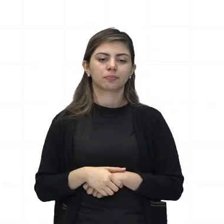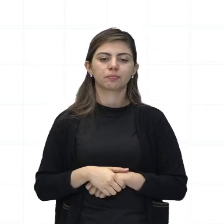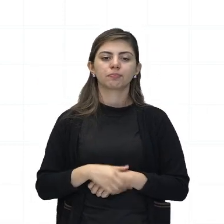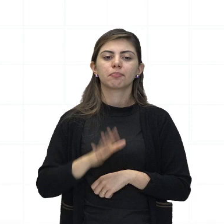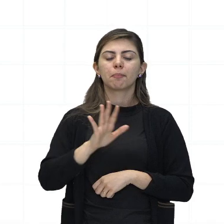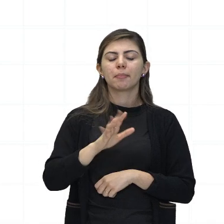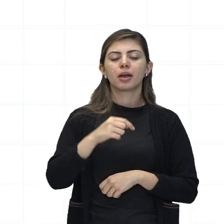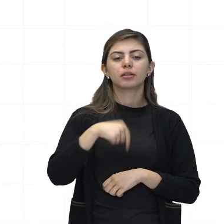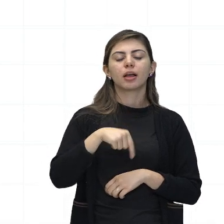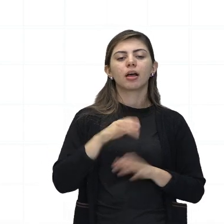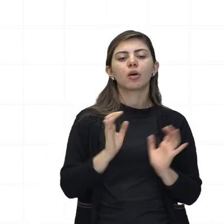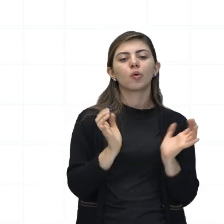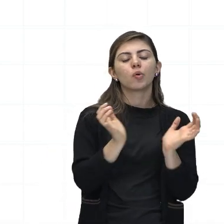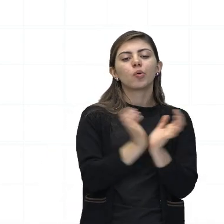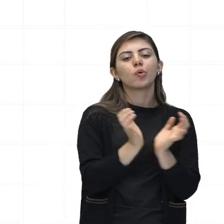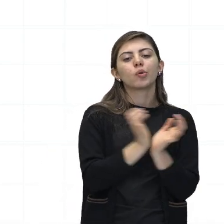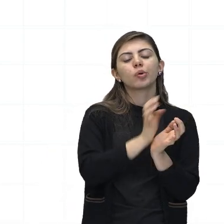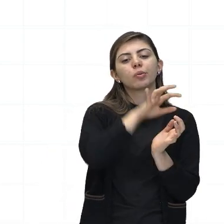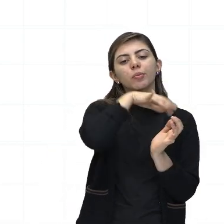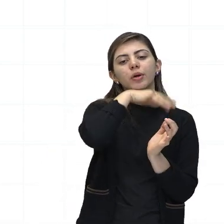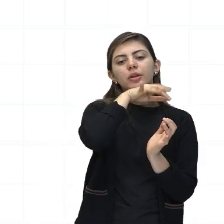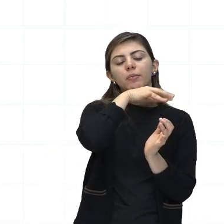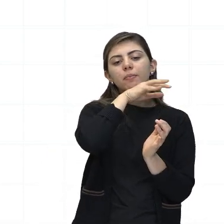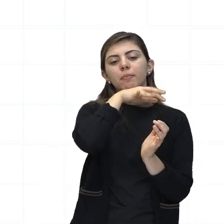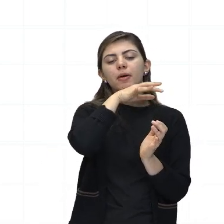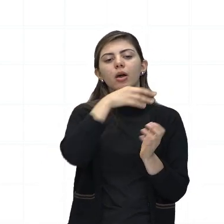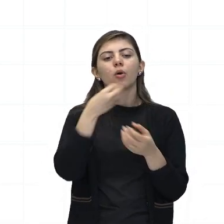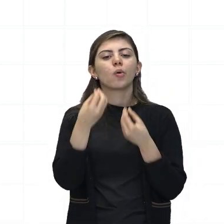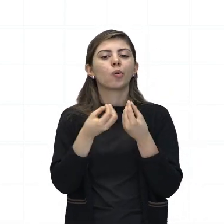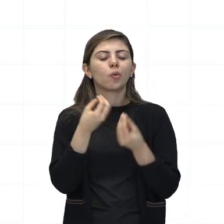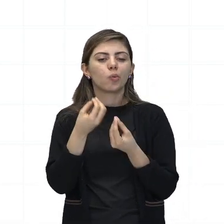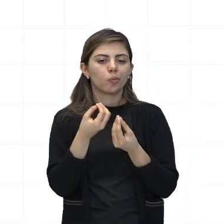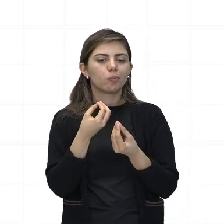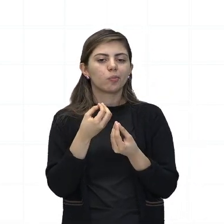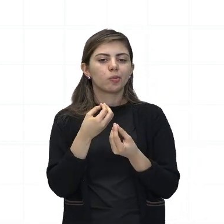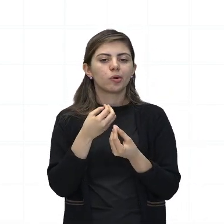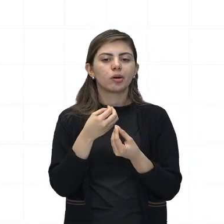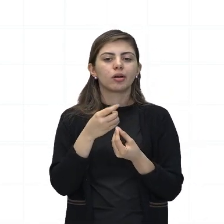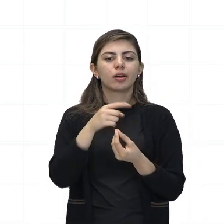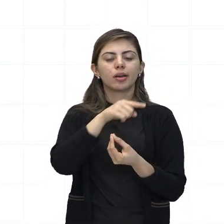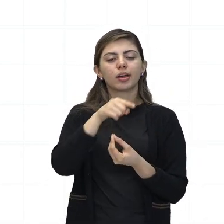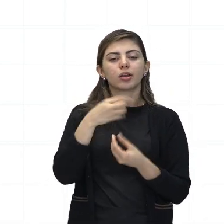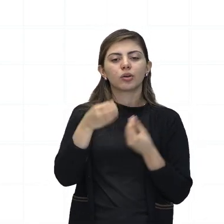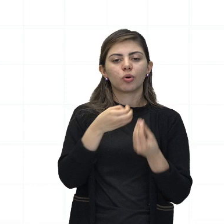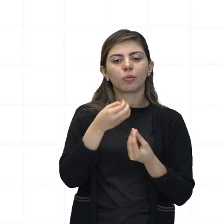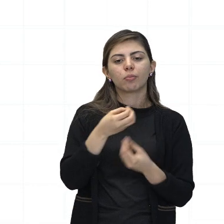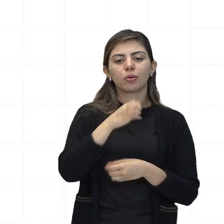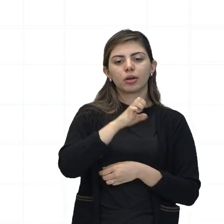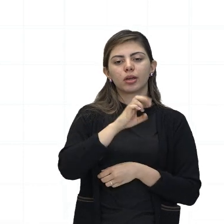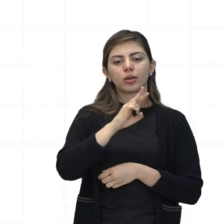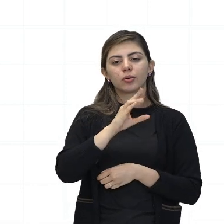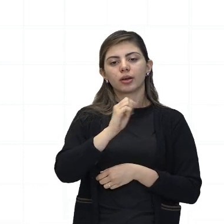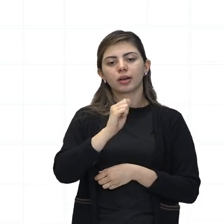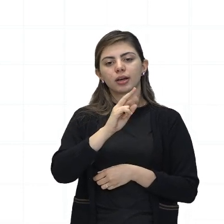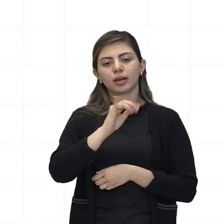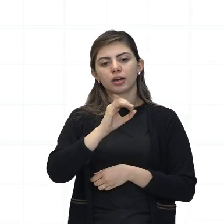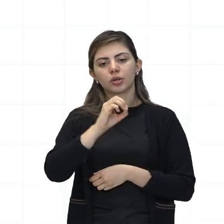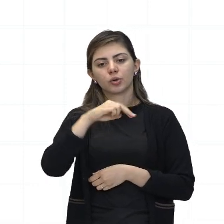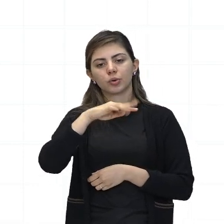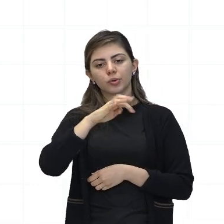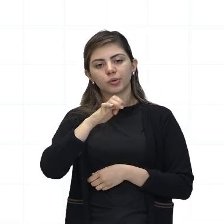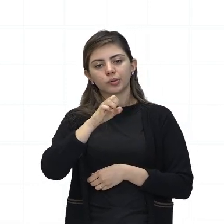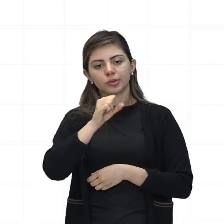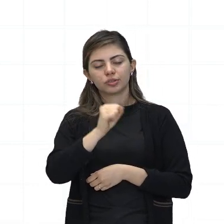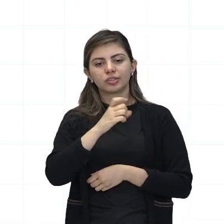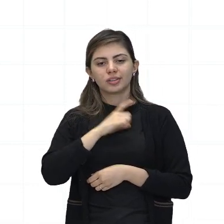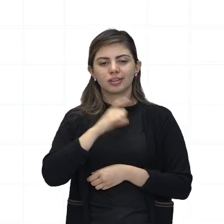reino animal, eles, além de serem eucariontes, eles são também